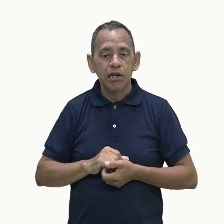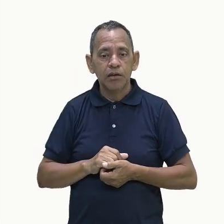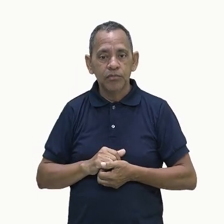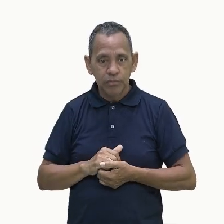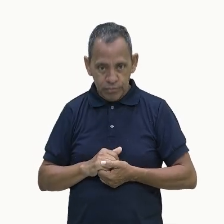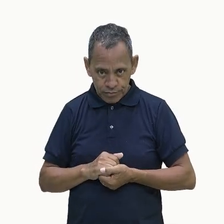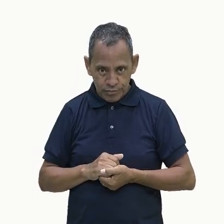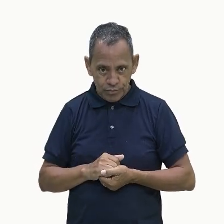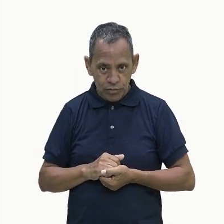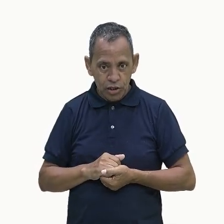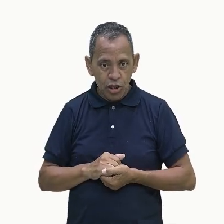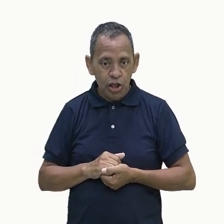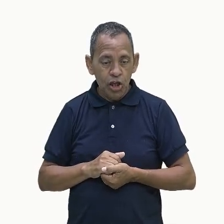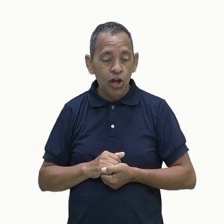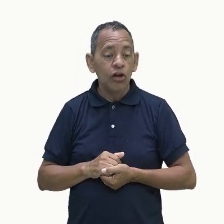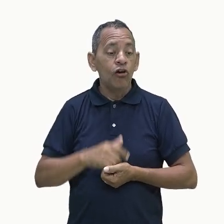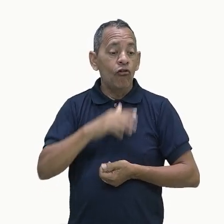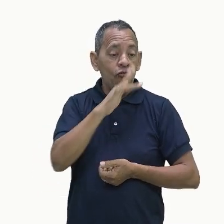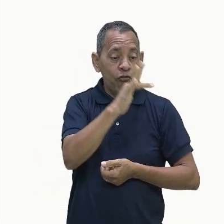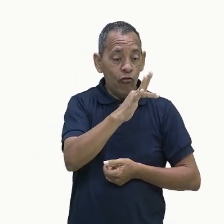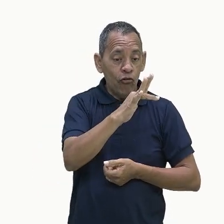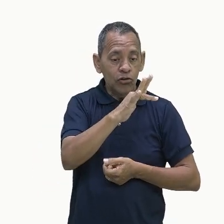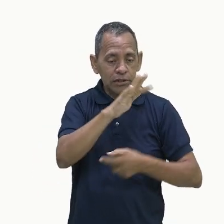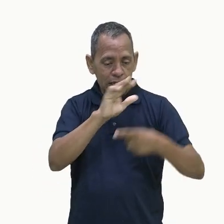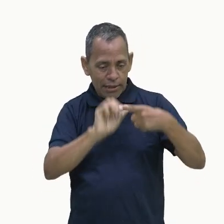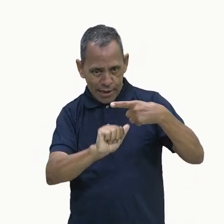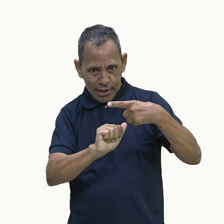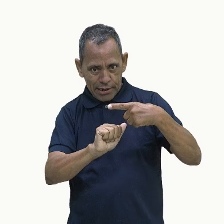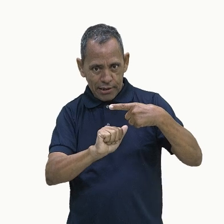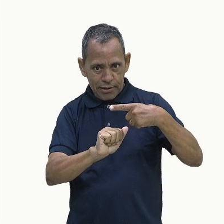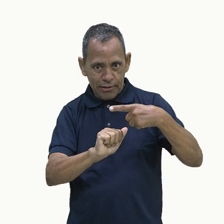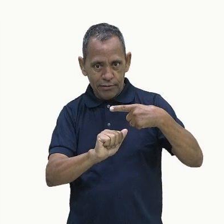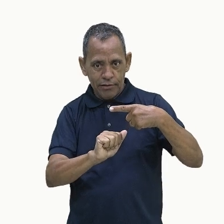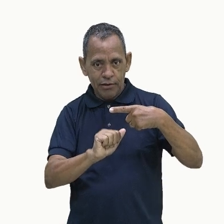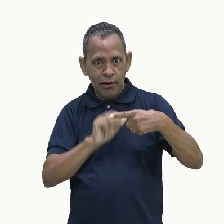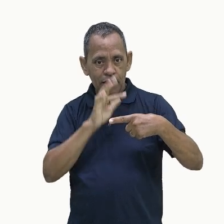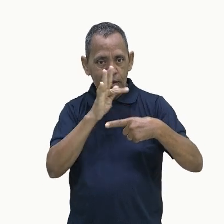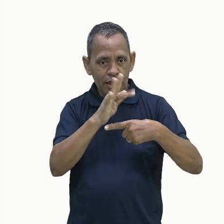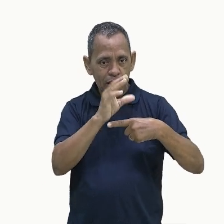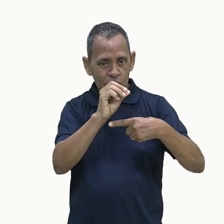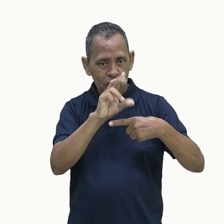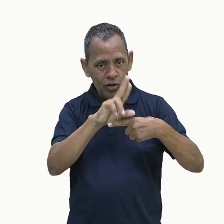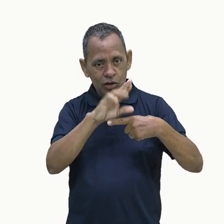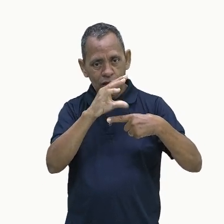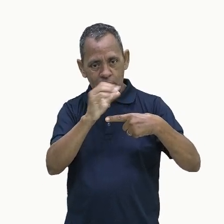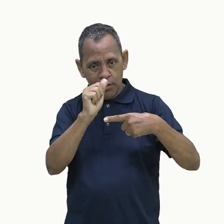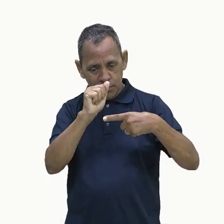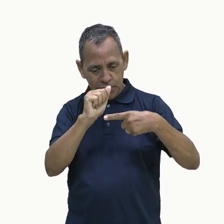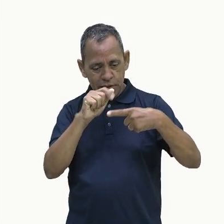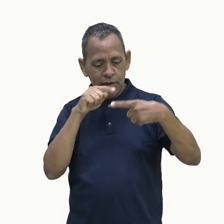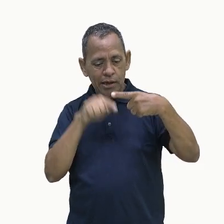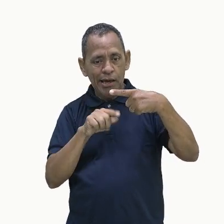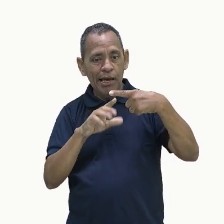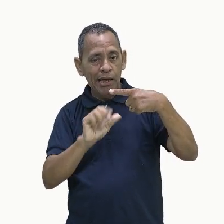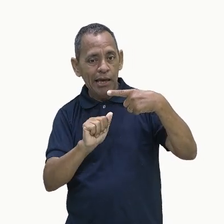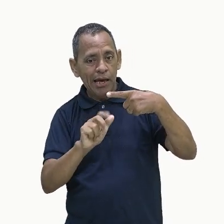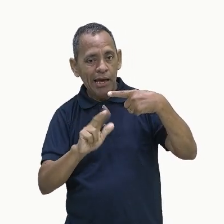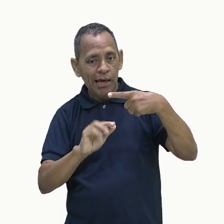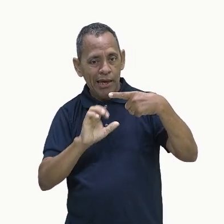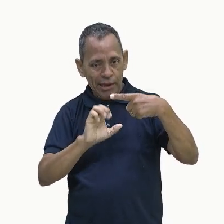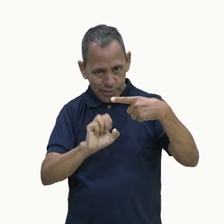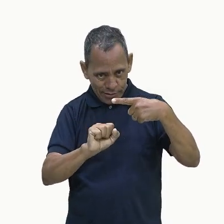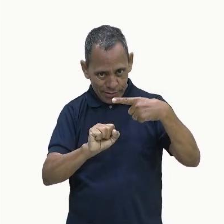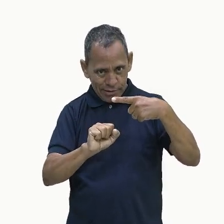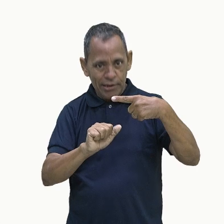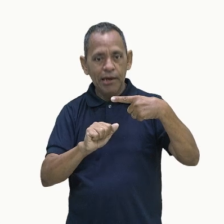sobre a área. Então, vamos guardar isso aqui para depois aplicarmos principalmente